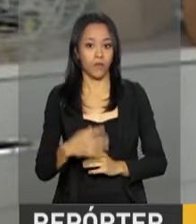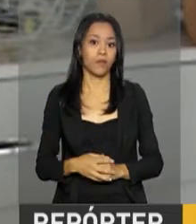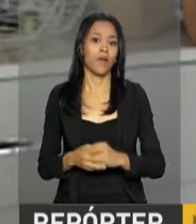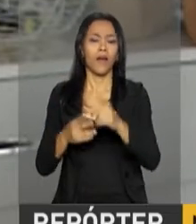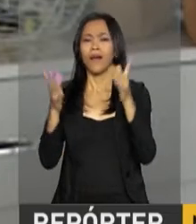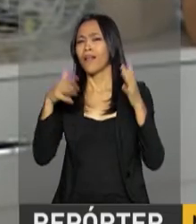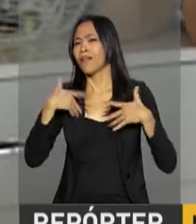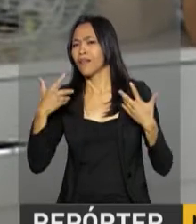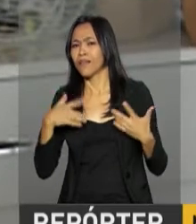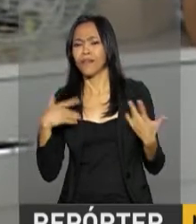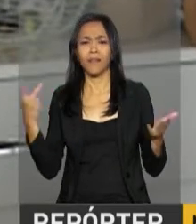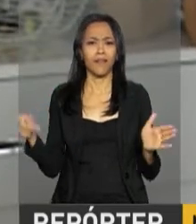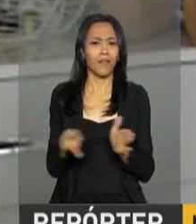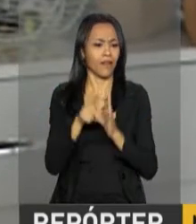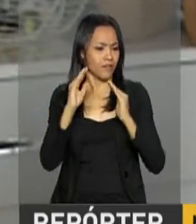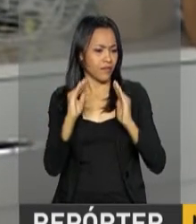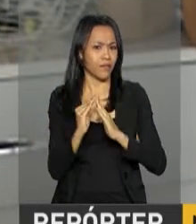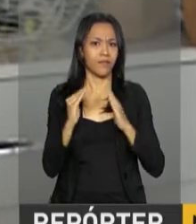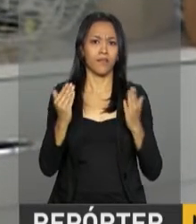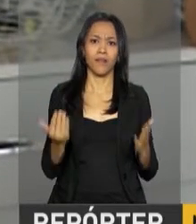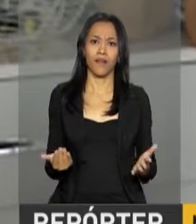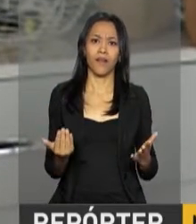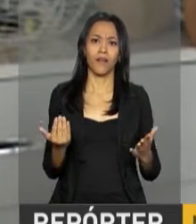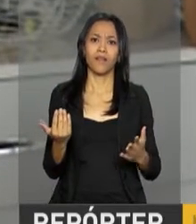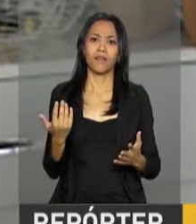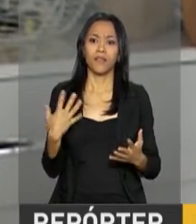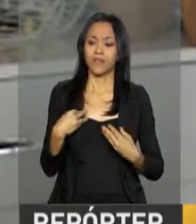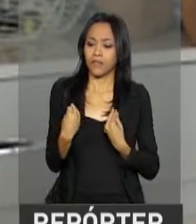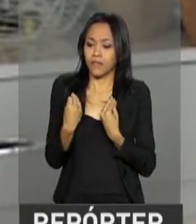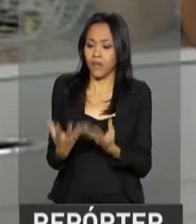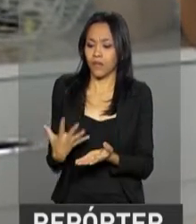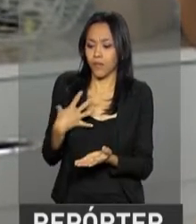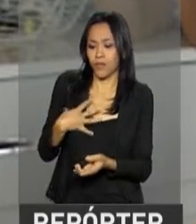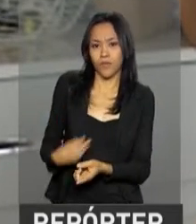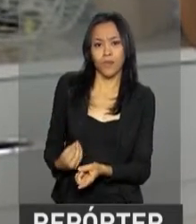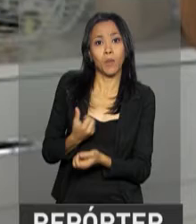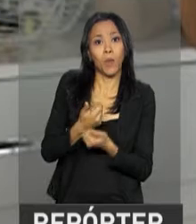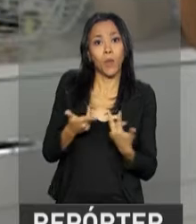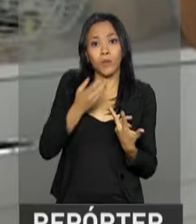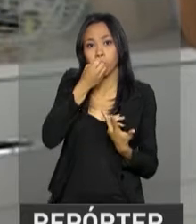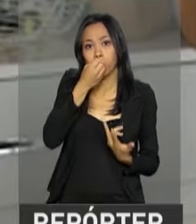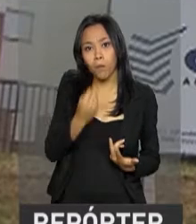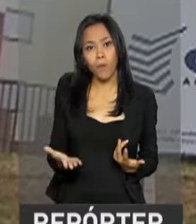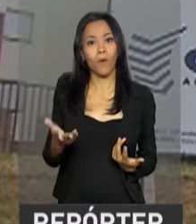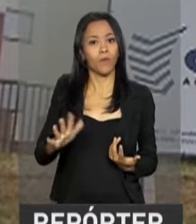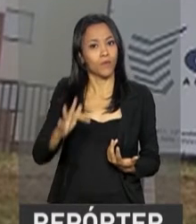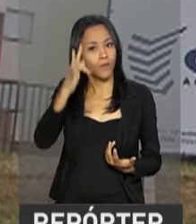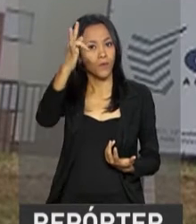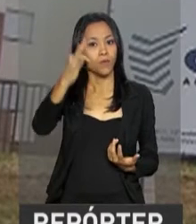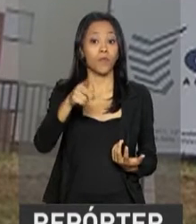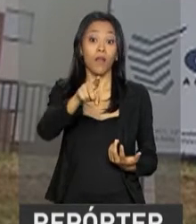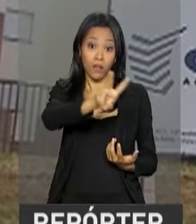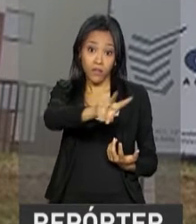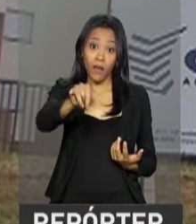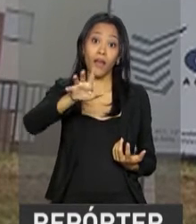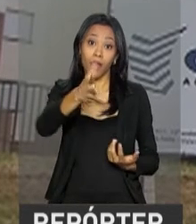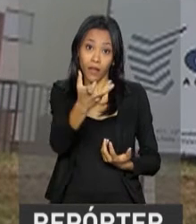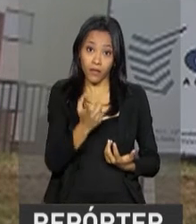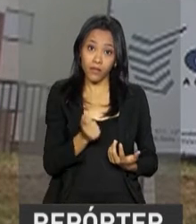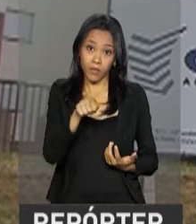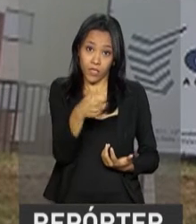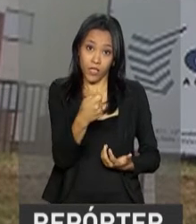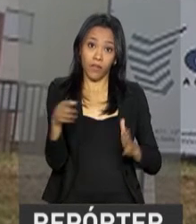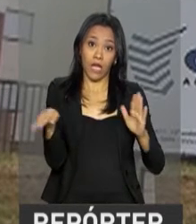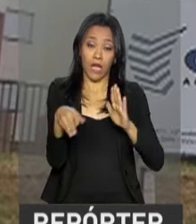live pode dar é proporcionar meus filhos uma coisa boa no futuro eles vão receber as chaves da casa própria